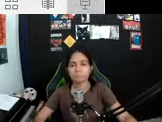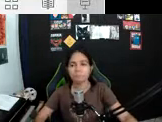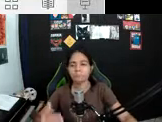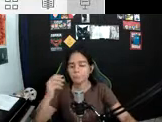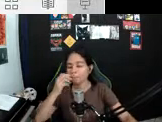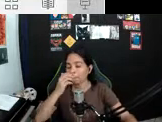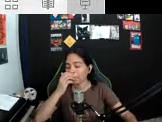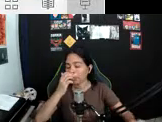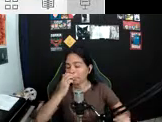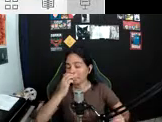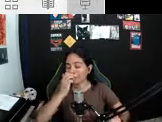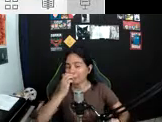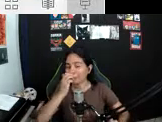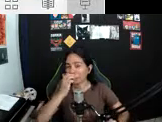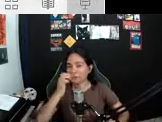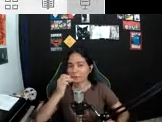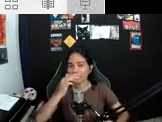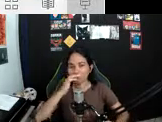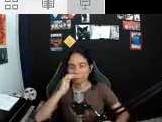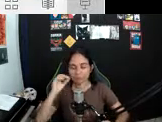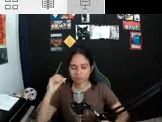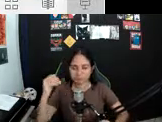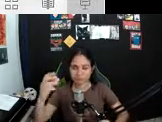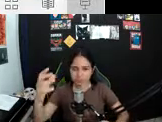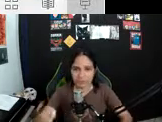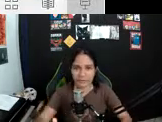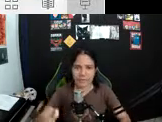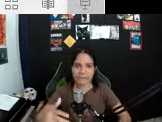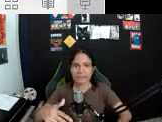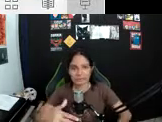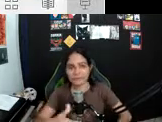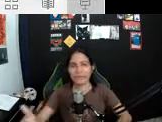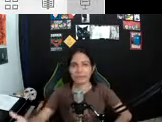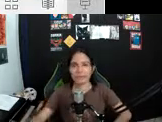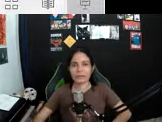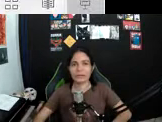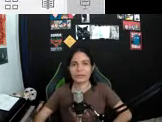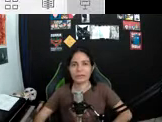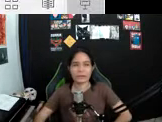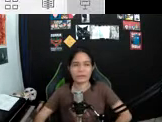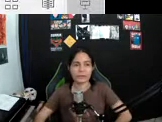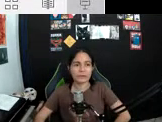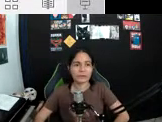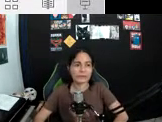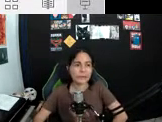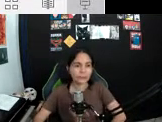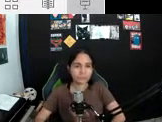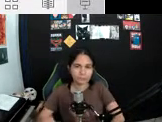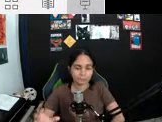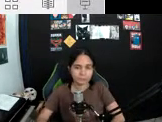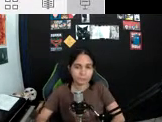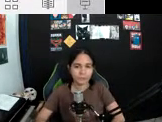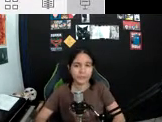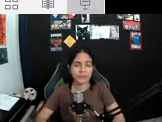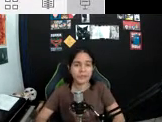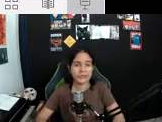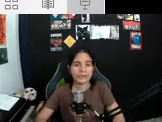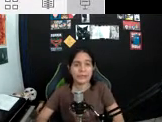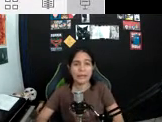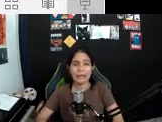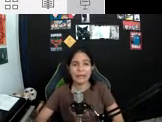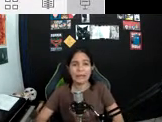Então, o exercício profissional, né, dentro daqui da nossa Constituição Federal,